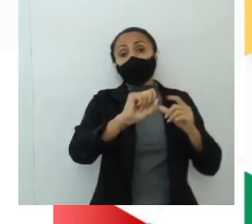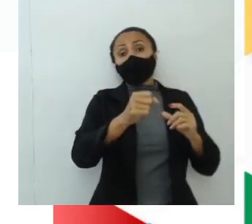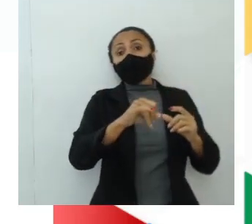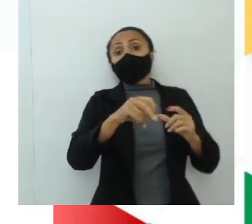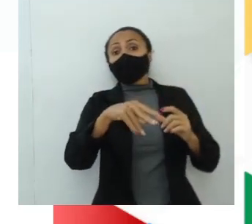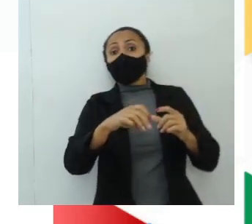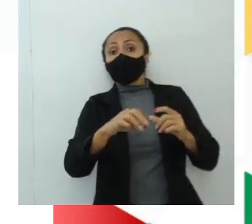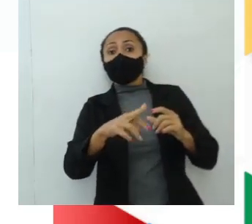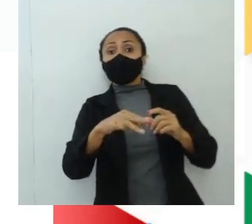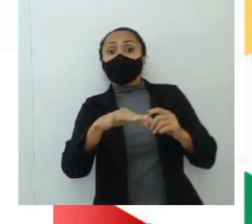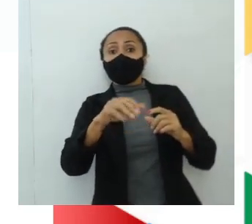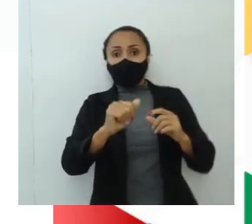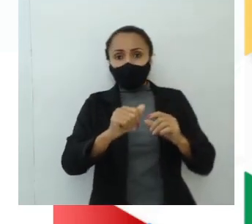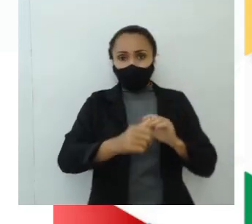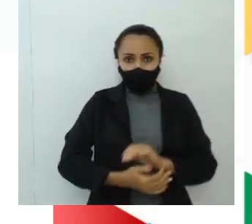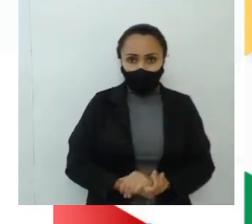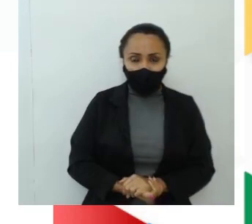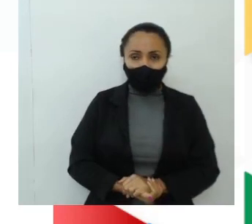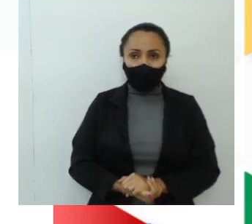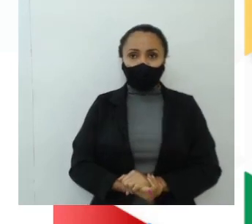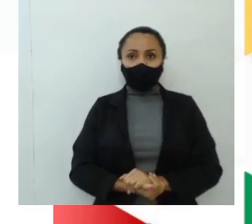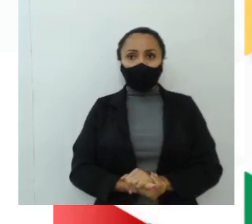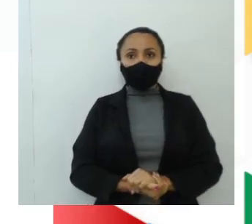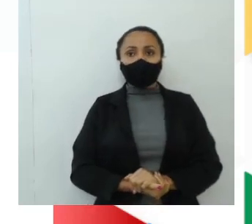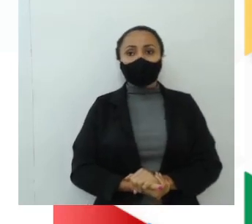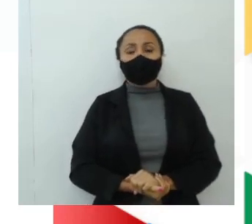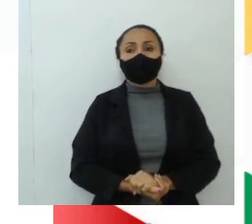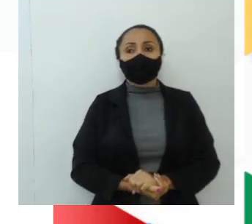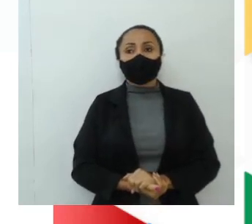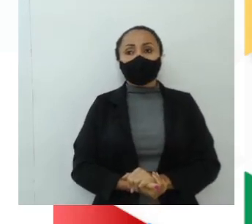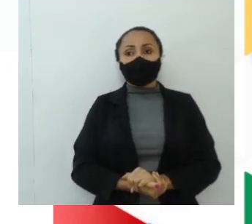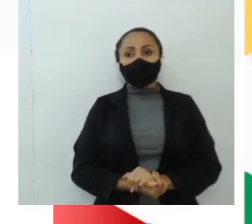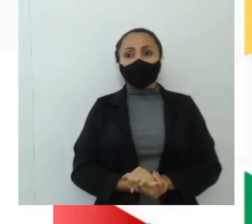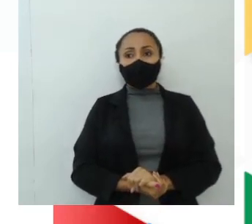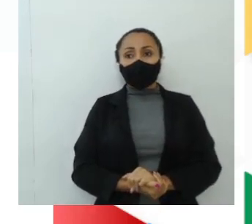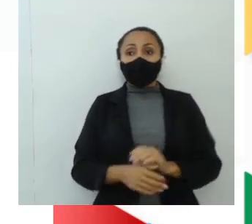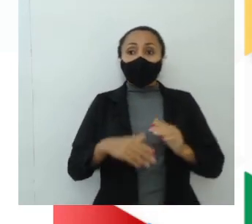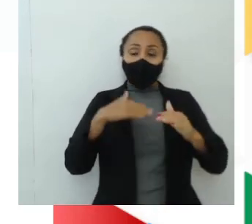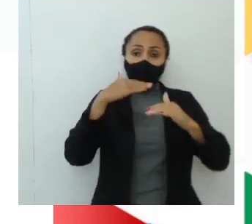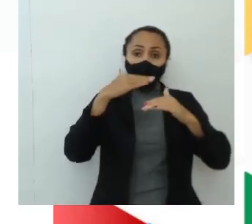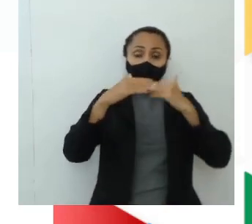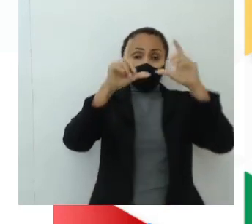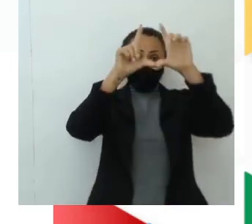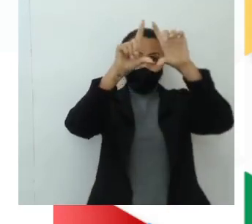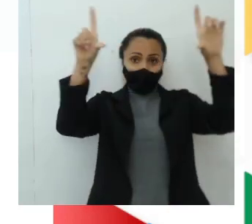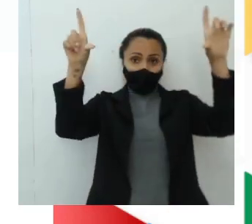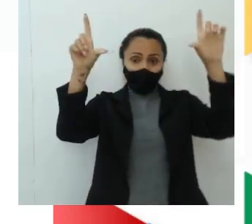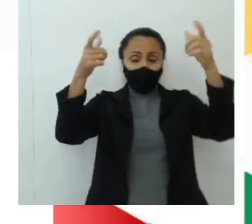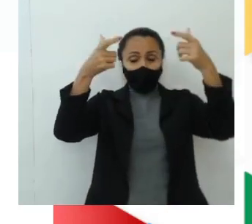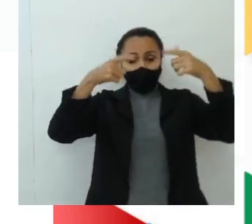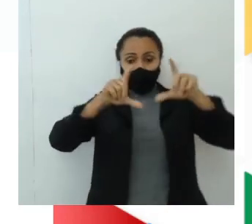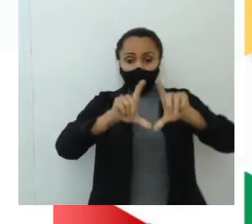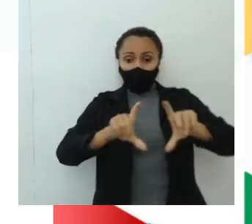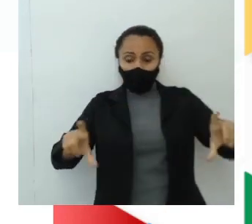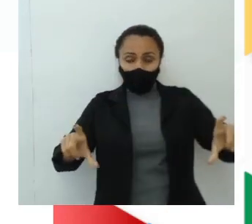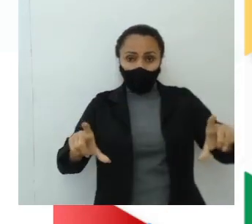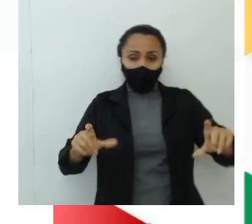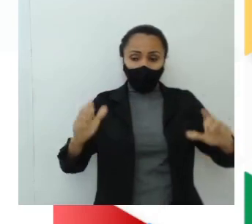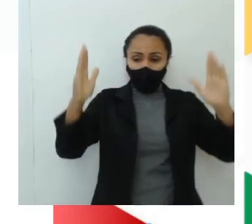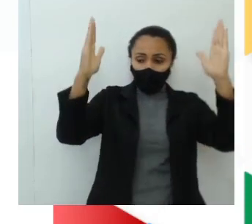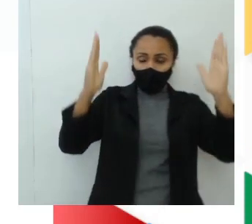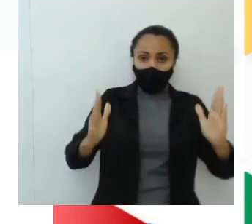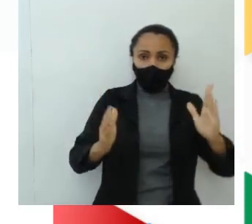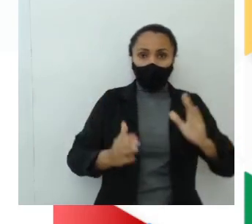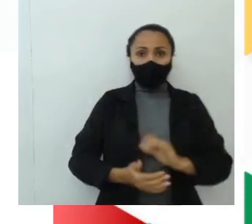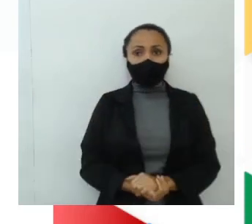as mesmas figuras em posições mais avançadas, ou para cima, ou para baixo, ou para os lados. É a